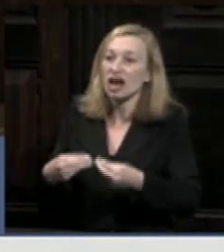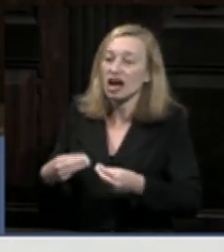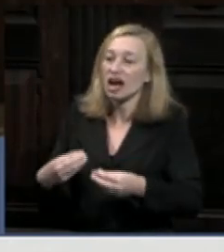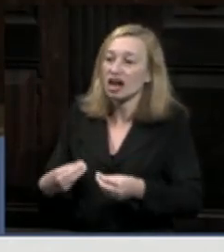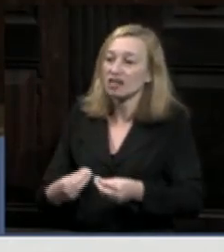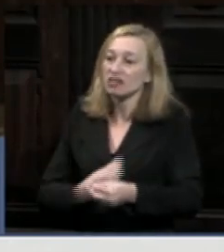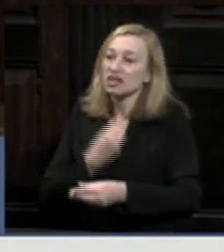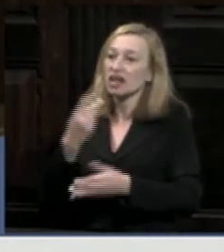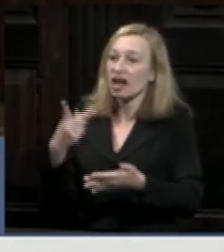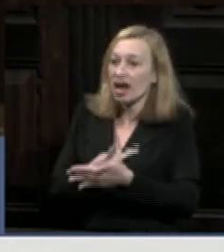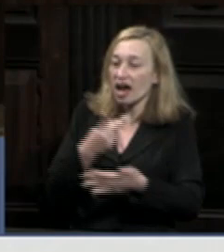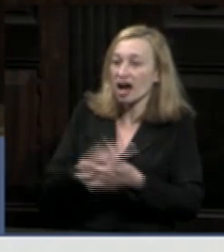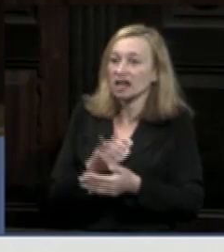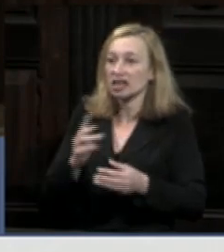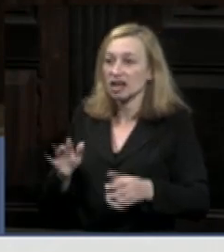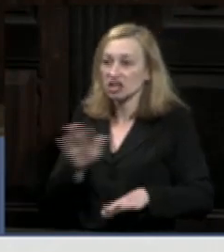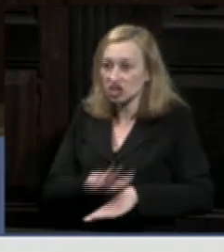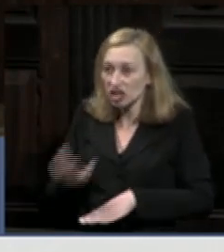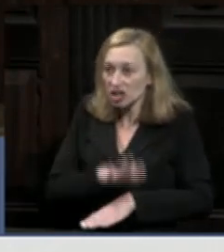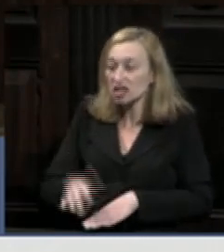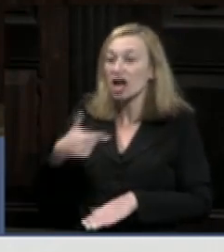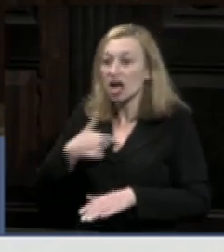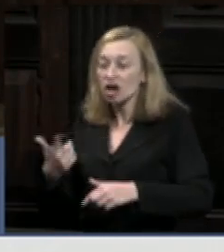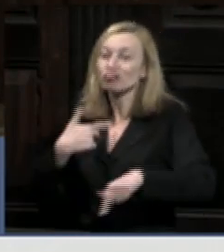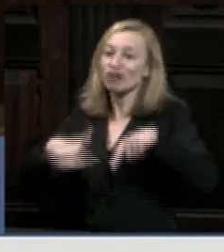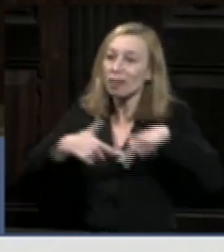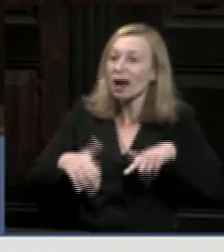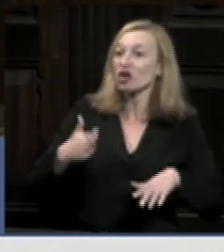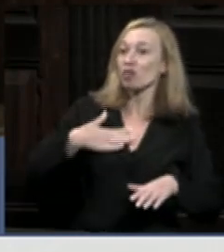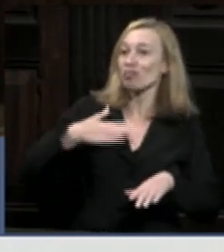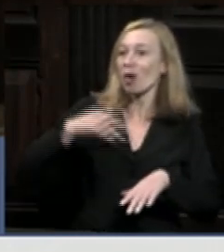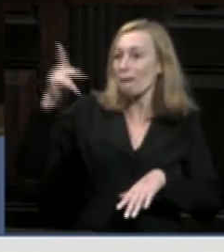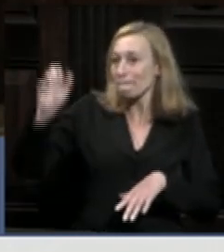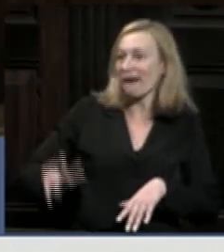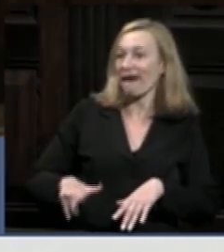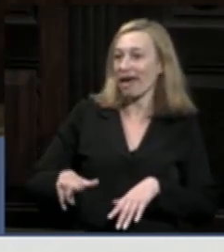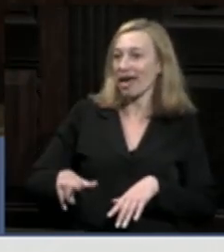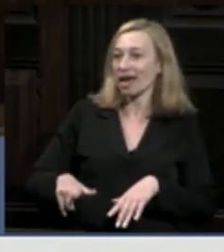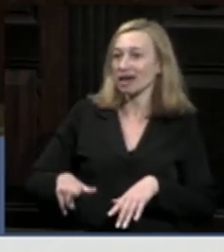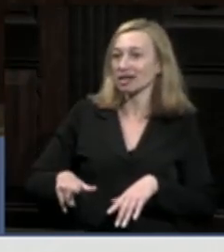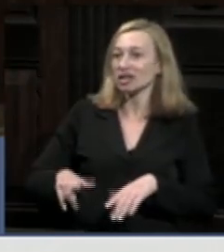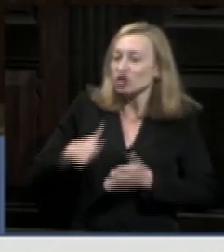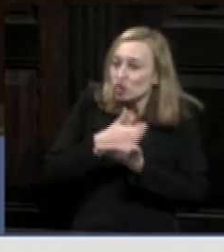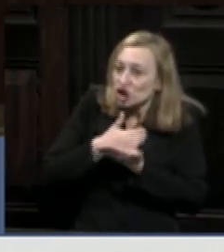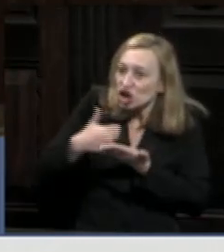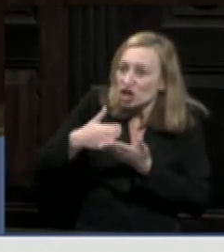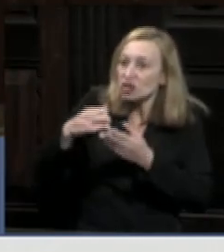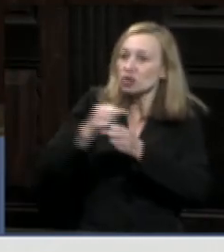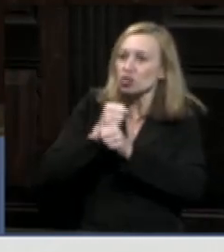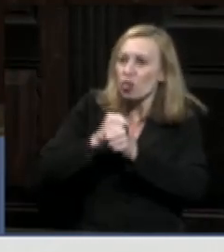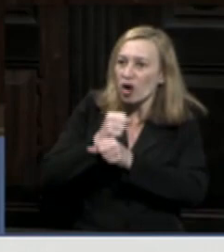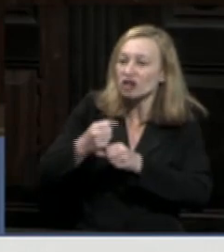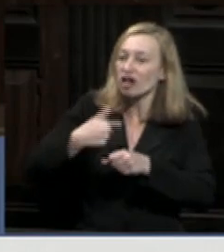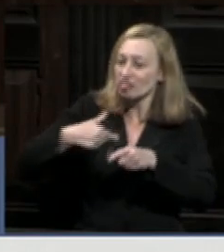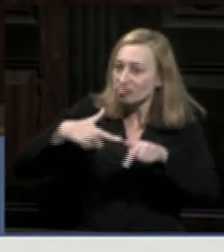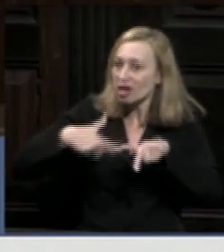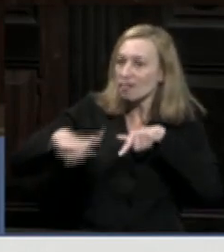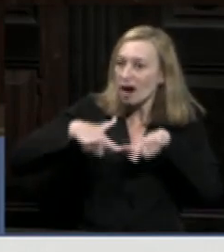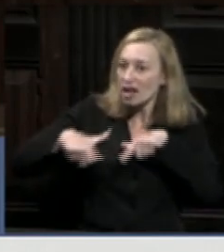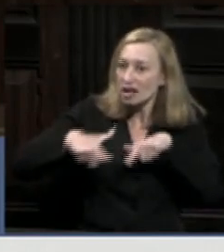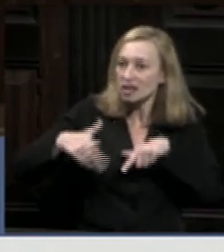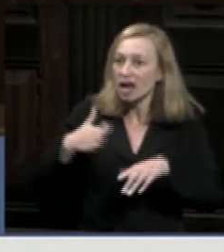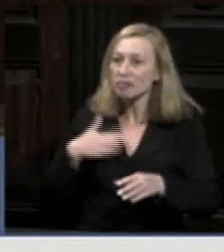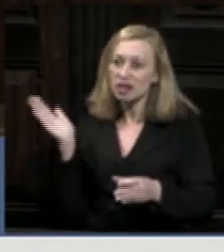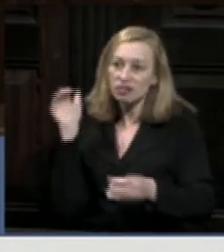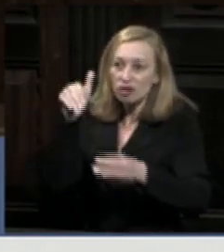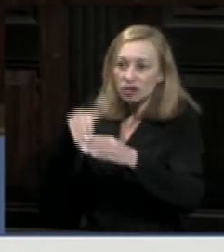crianças eu trabalho se no rio das pedras ali já desde o início do meu mandato é que a minha votação ela é